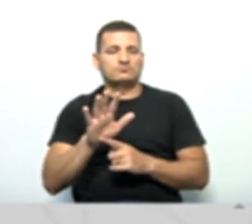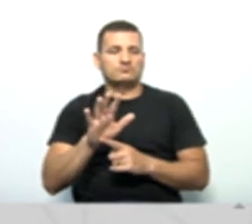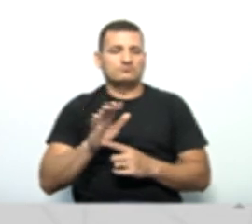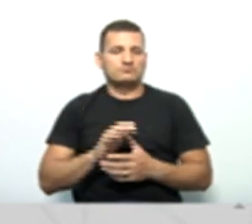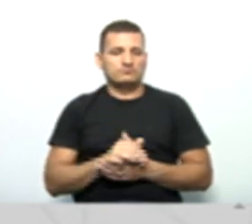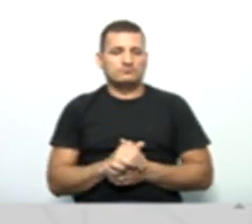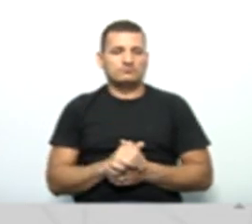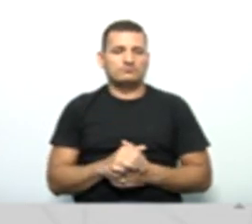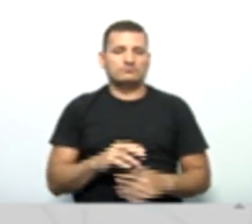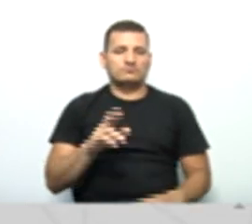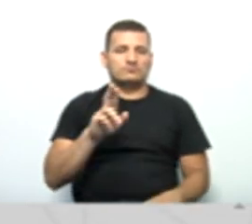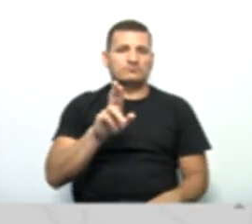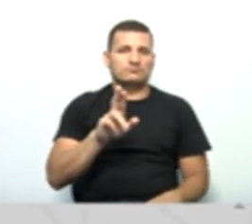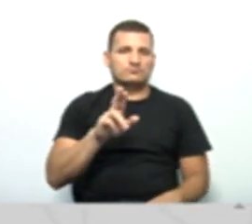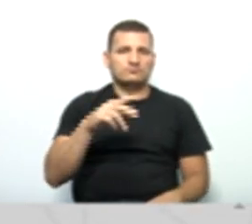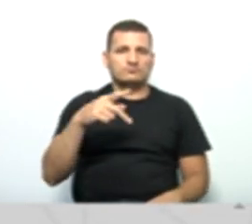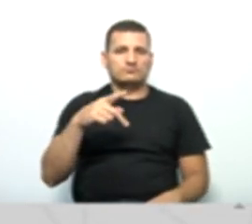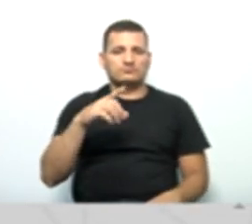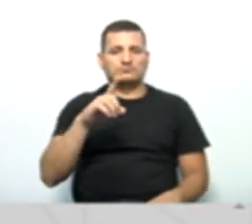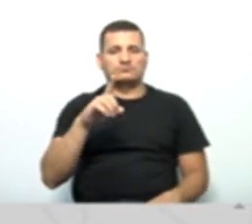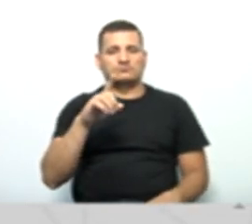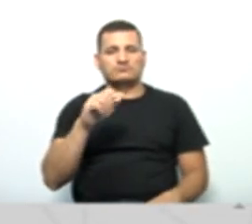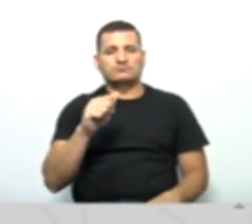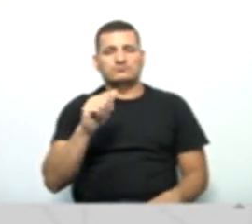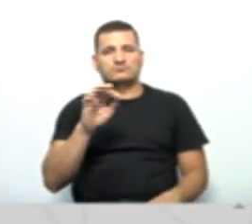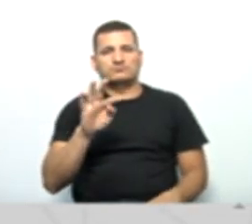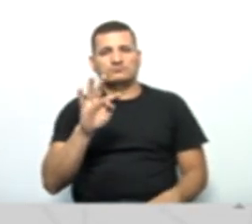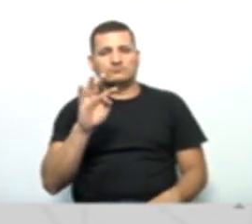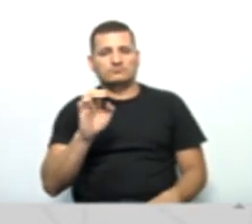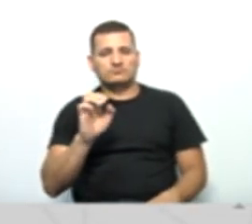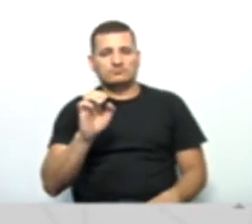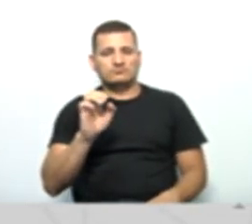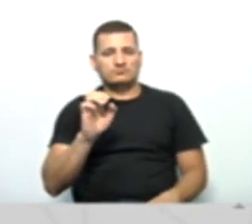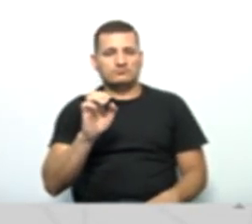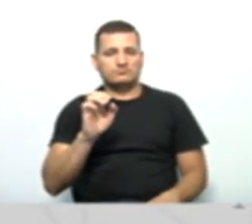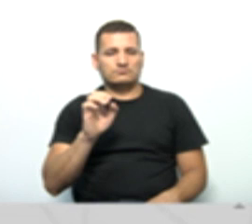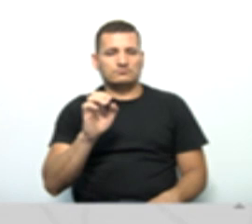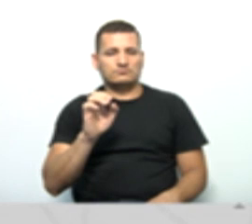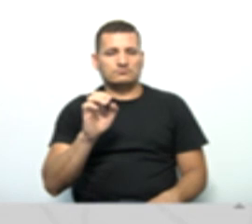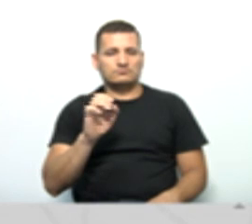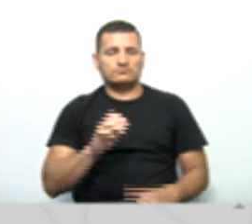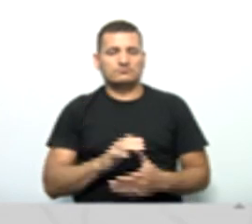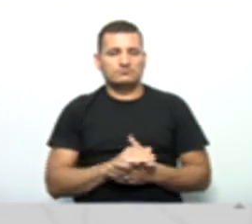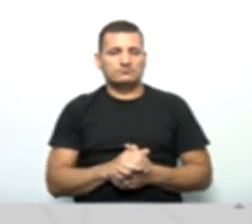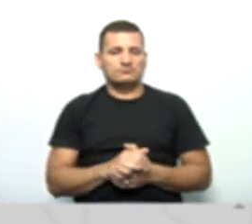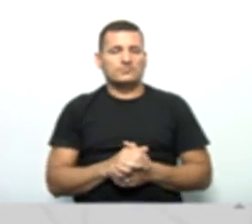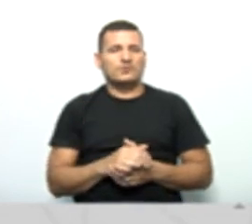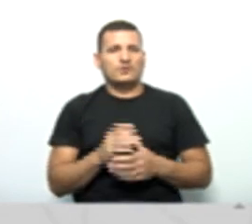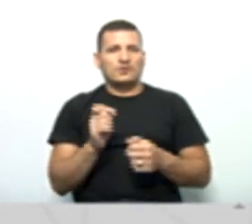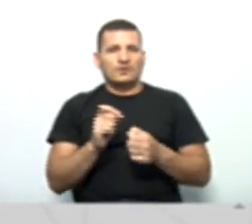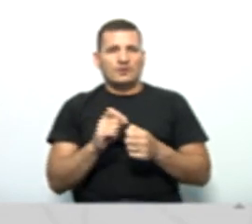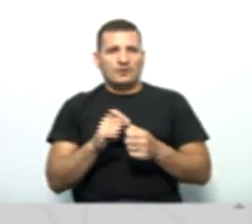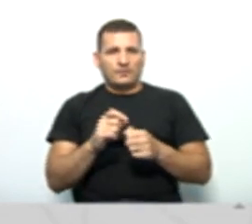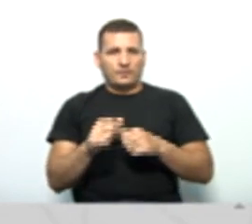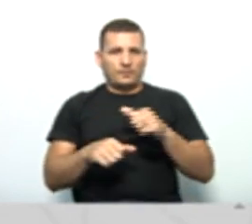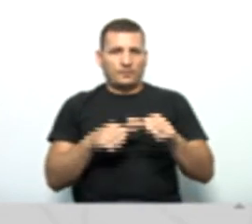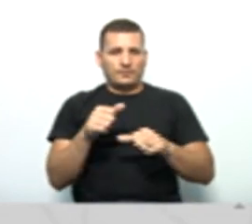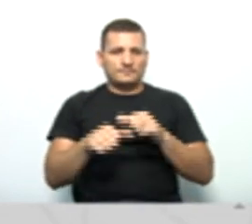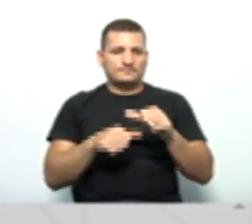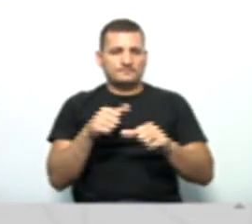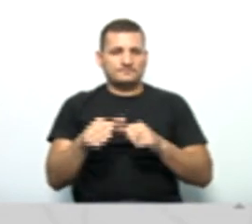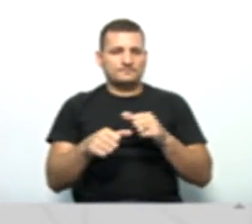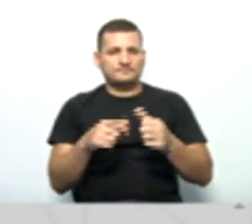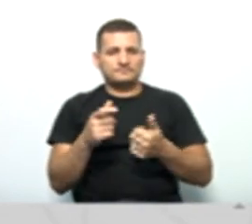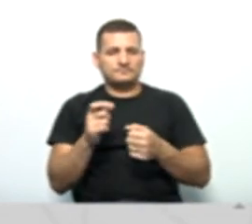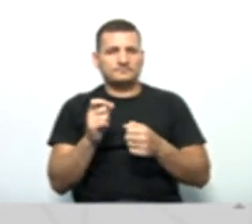E o update, tá vendo aqui o update? Então ele veio nessa lista do update e fez uma atualização. Né? O que ele faz? Ele pega de uma